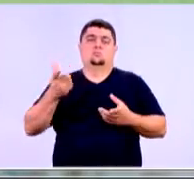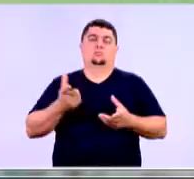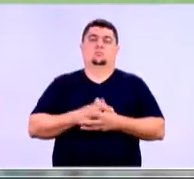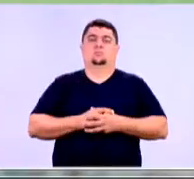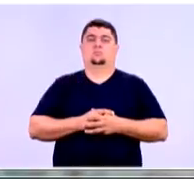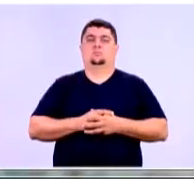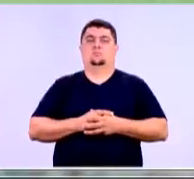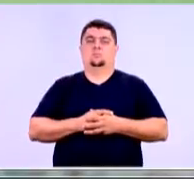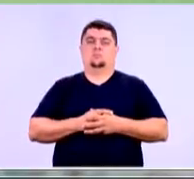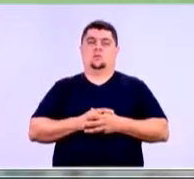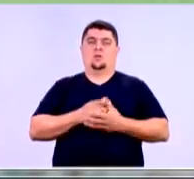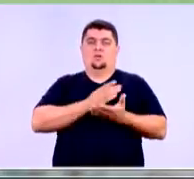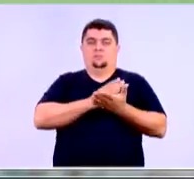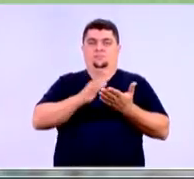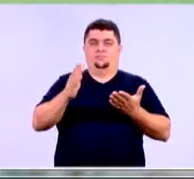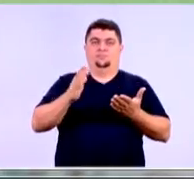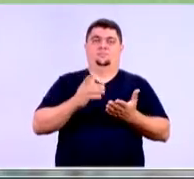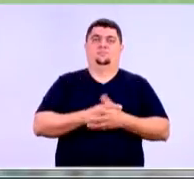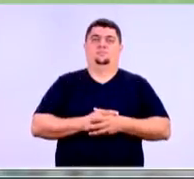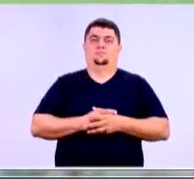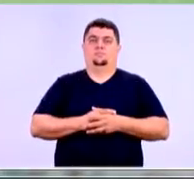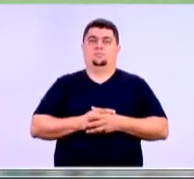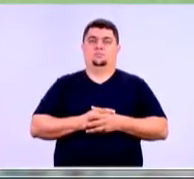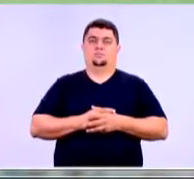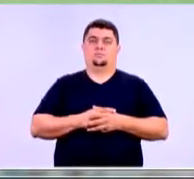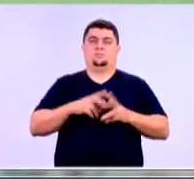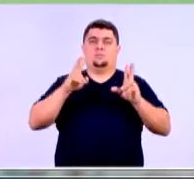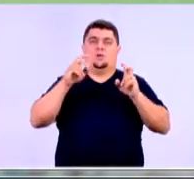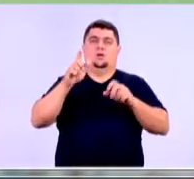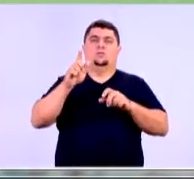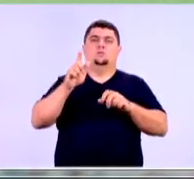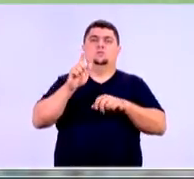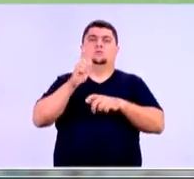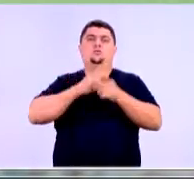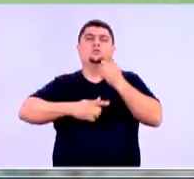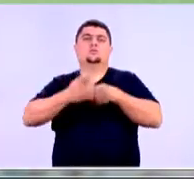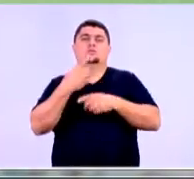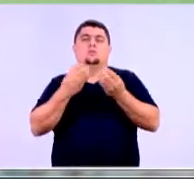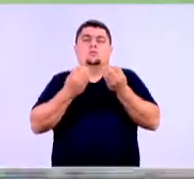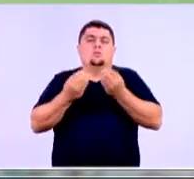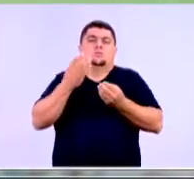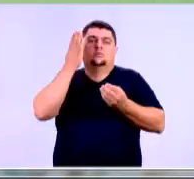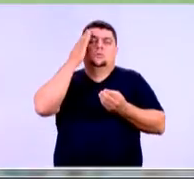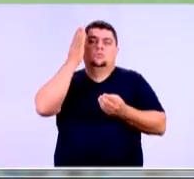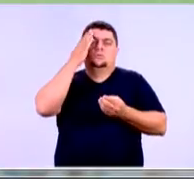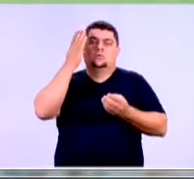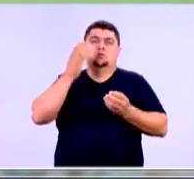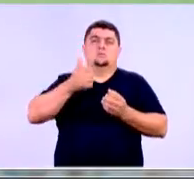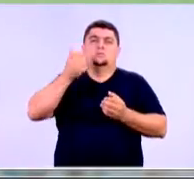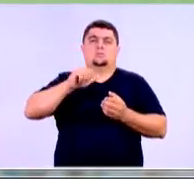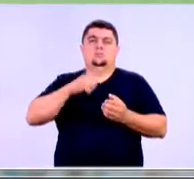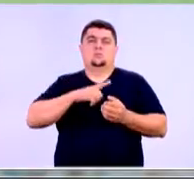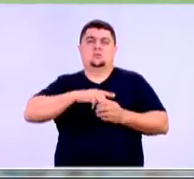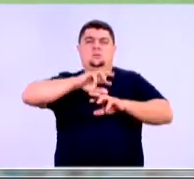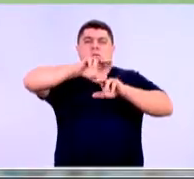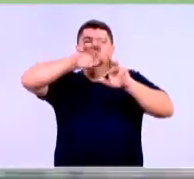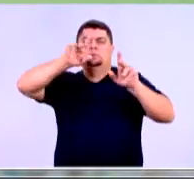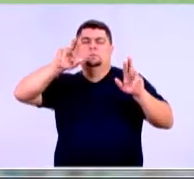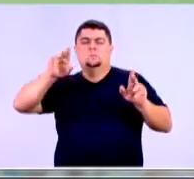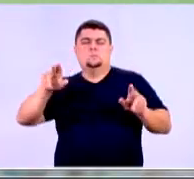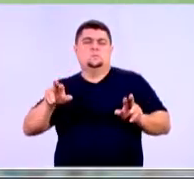Ótimo, gente. Vamos dar início. Sobre gestão e mensuração de risco. Existem diversas